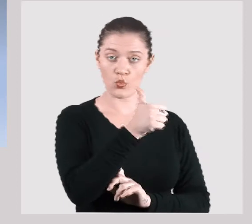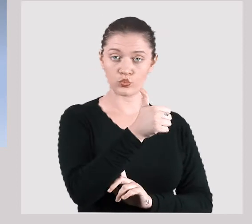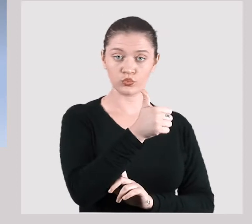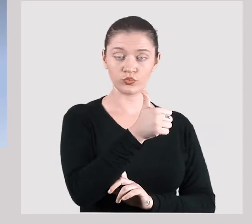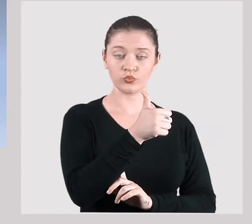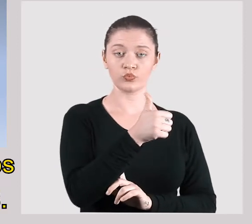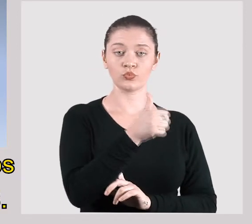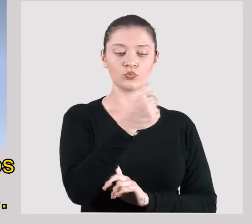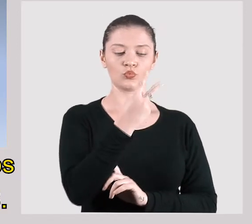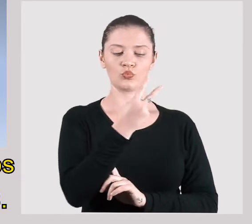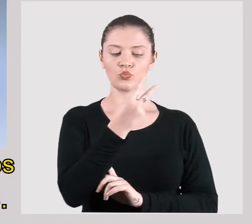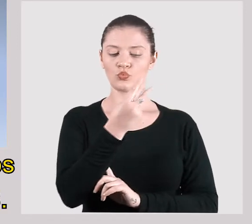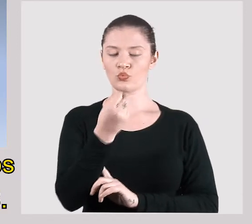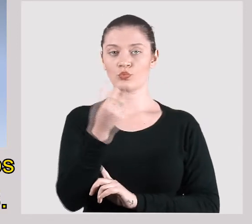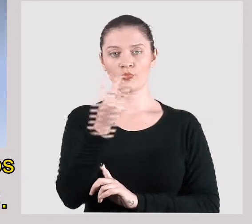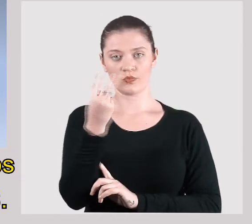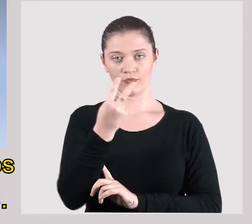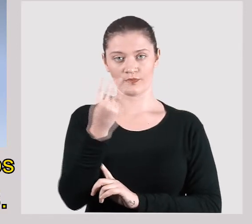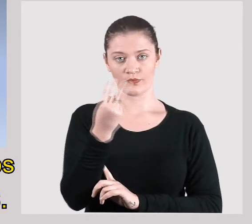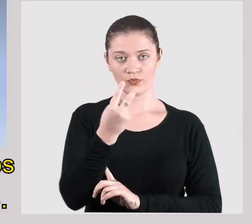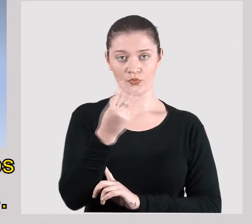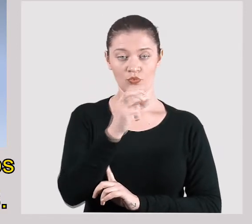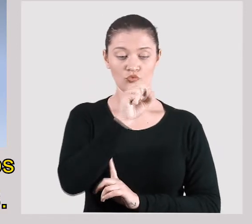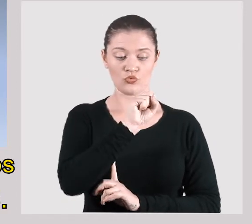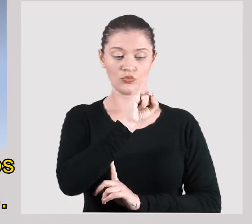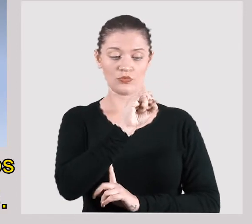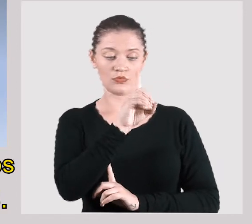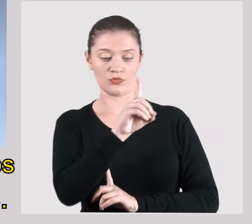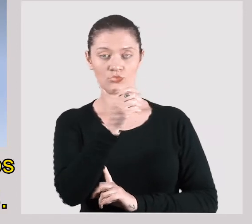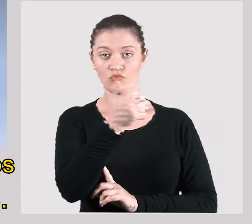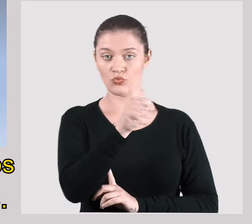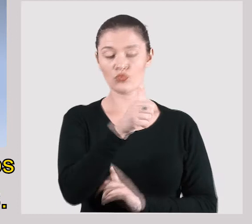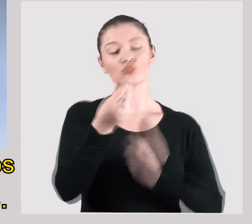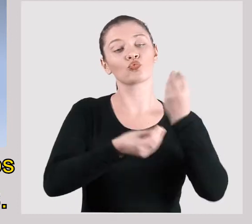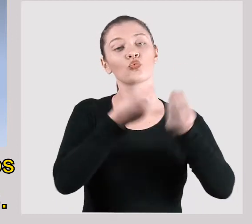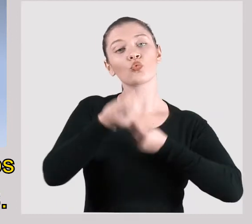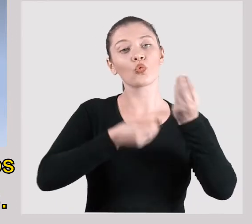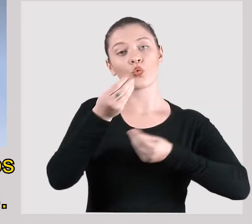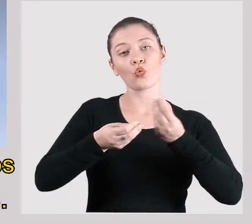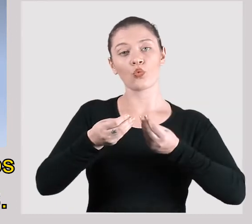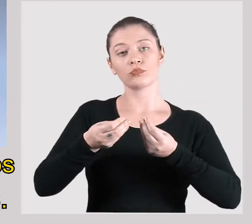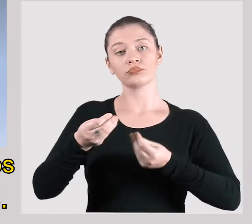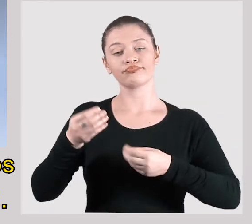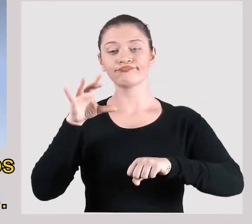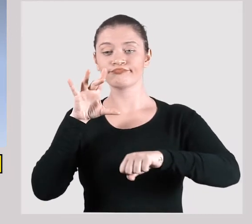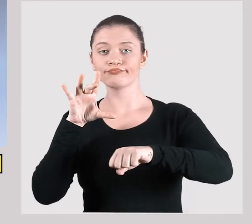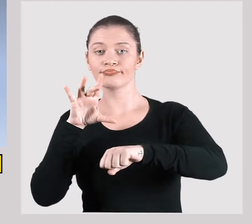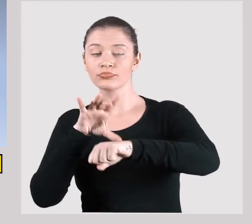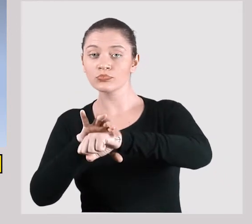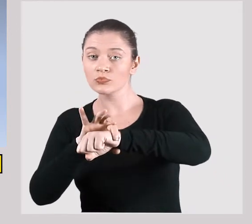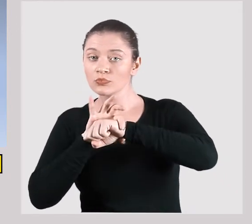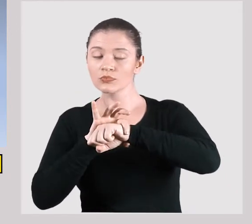2022. Então, como vai ficar, né, os procedimentos nos planos de saúde e no SUS.